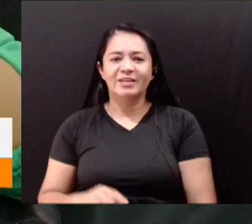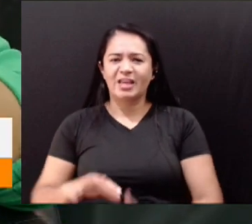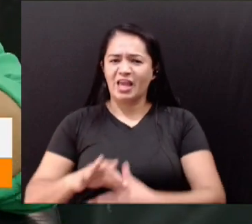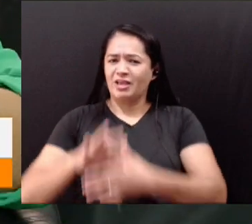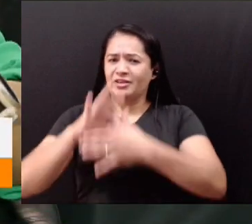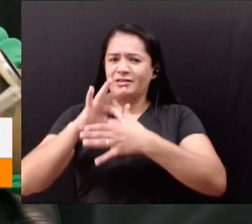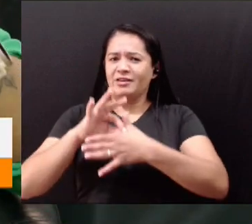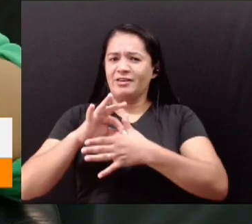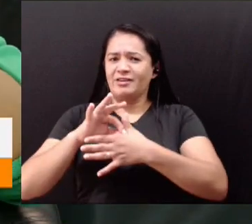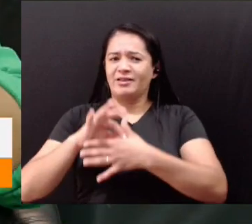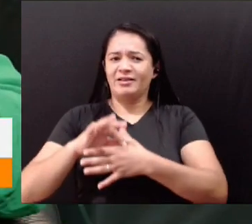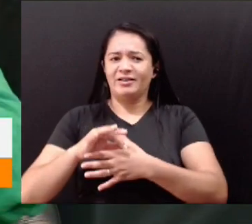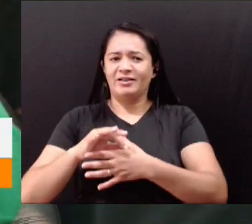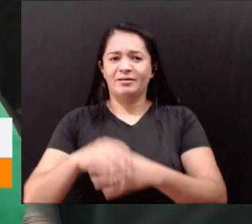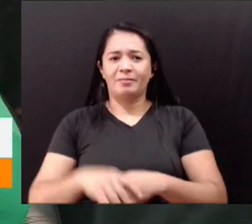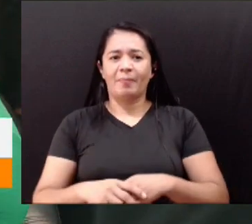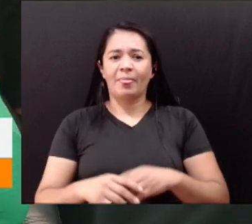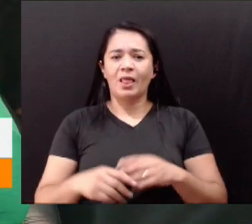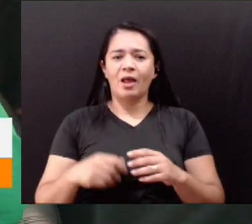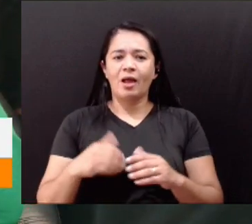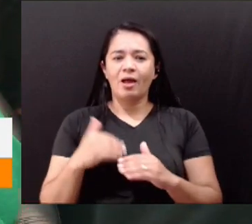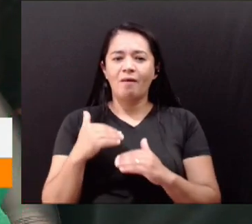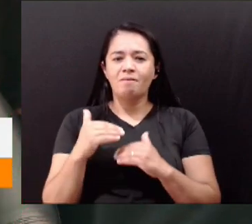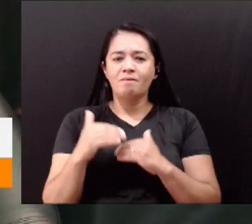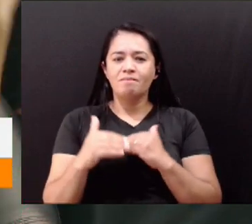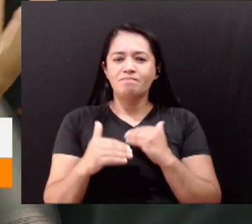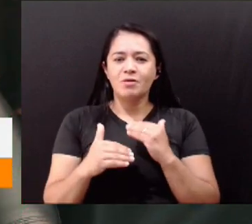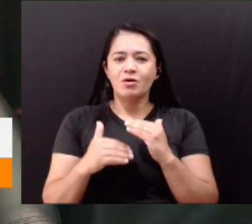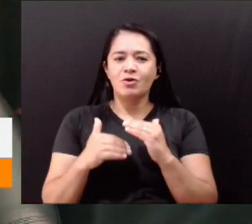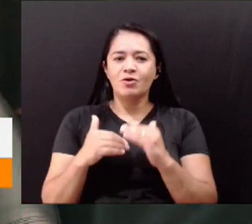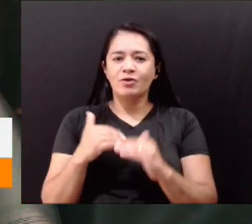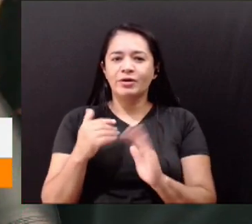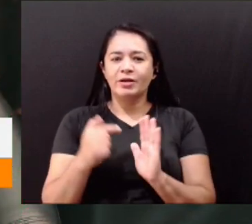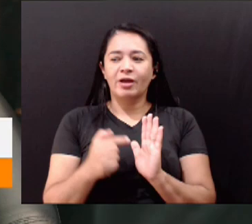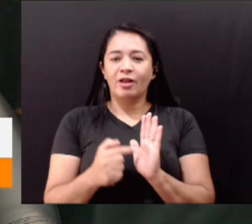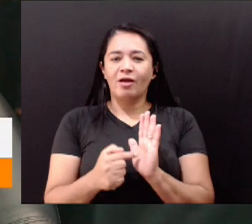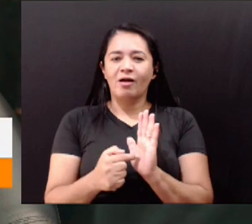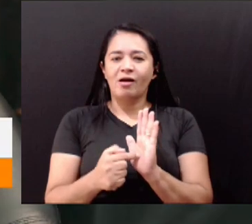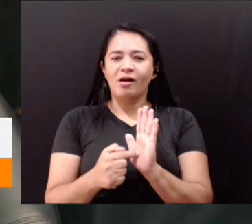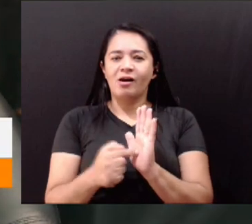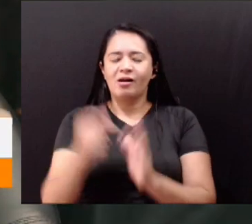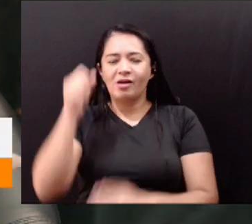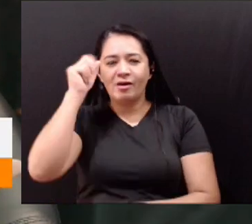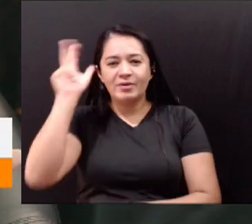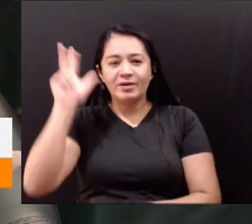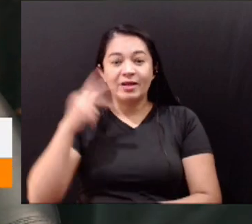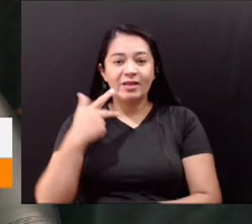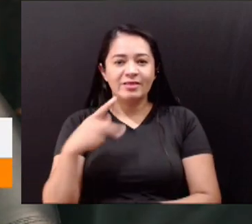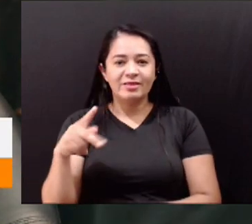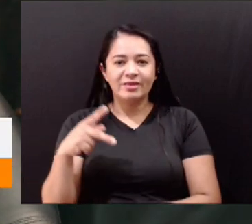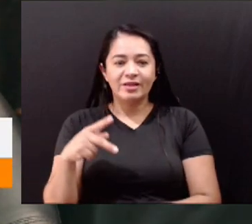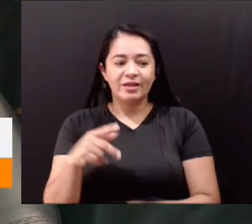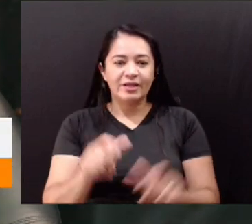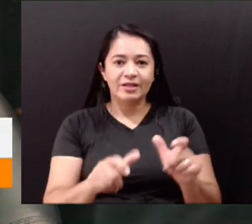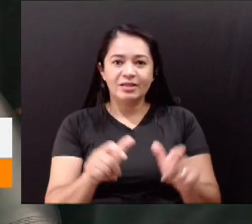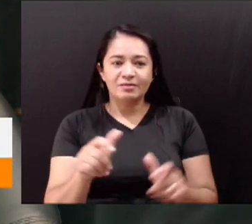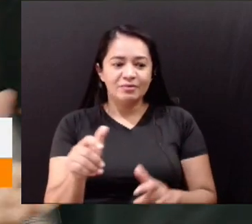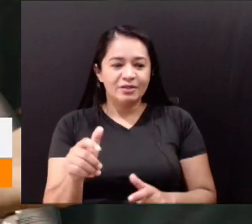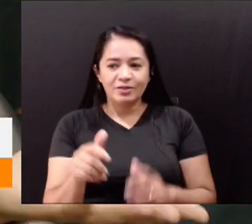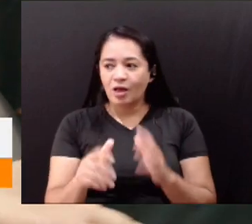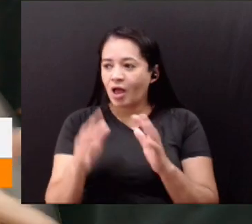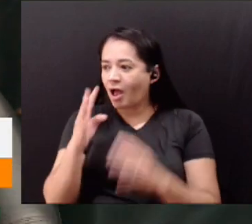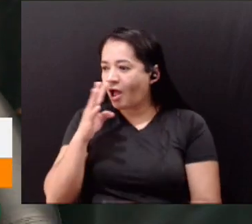aos poucos, ele vai mostrando a sua expertise e ele vai conquistando as pessoas que trabalham nesse espaço. E aí